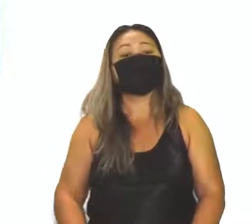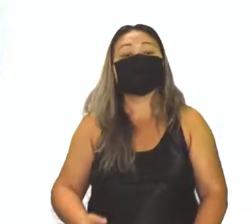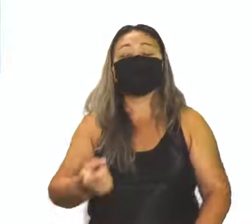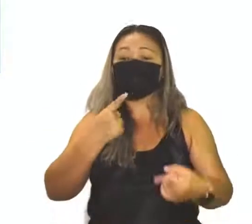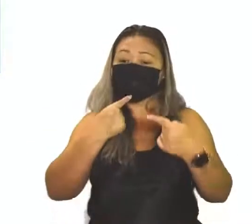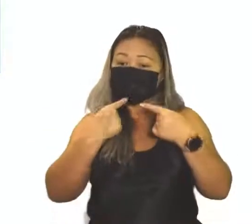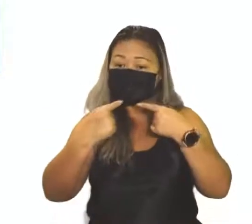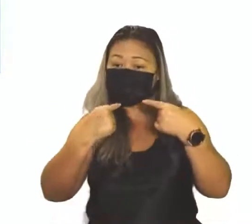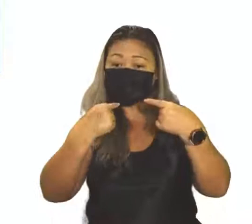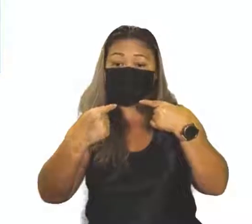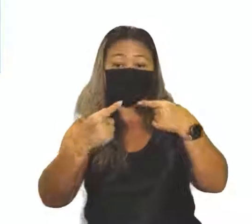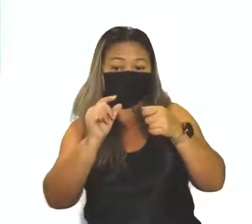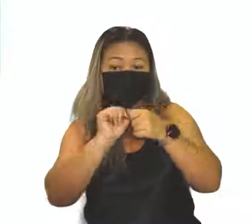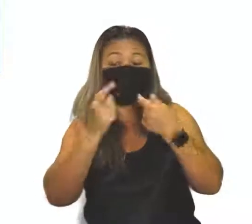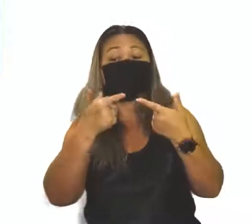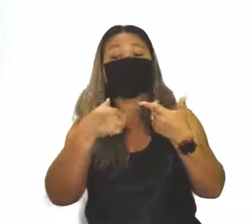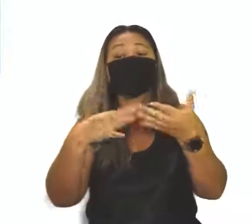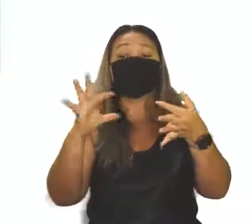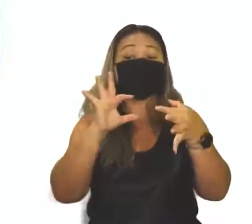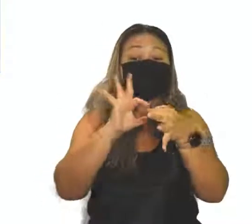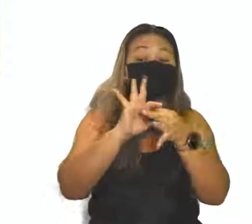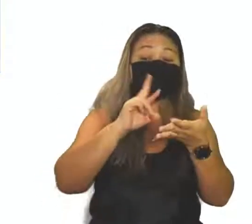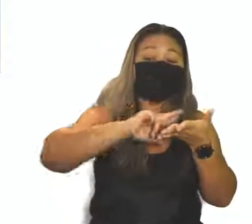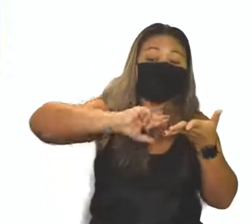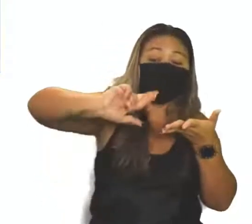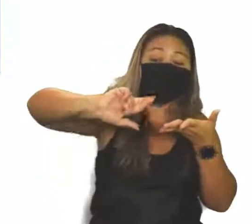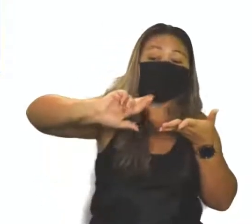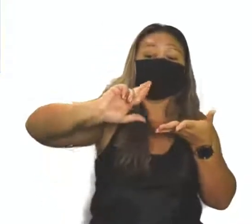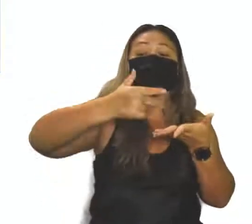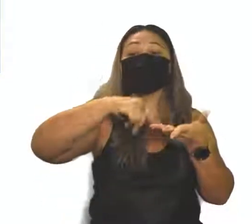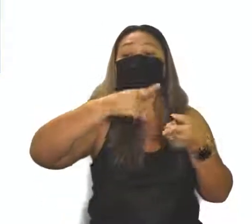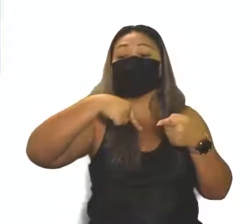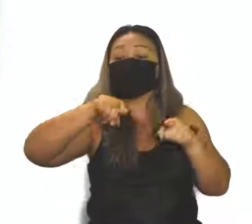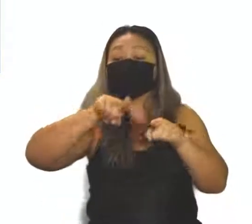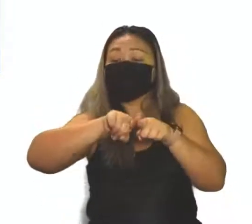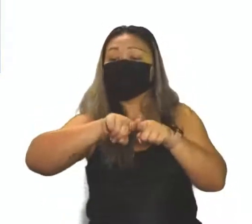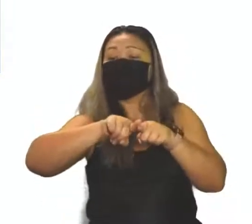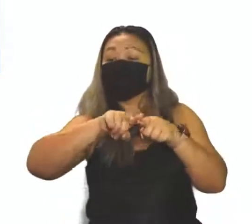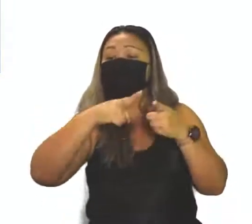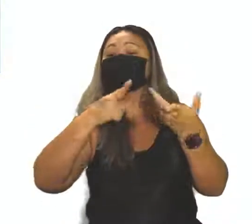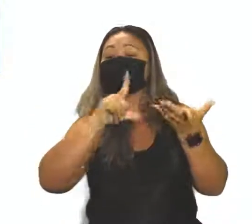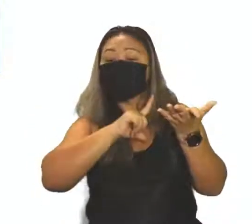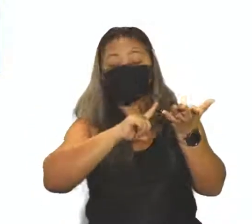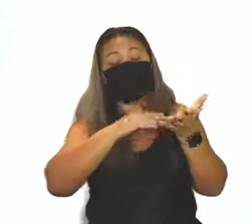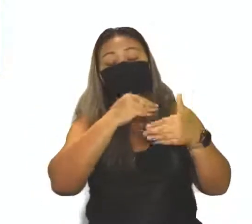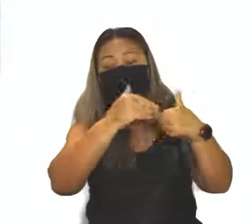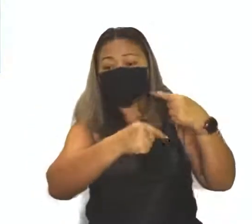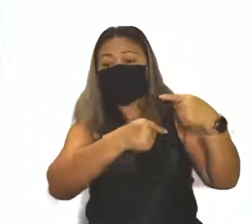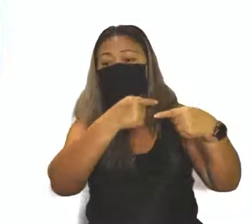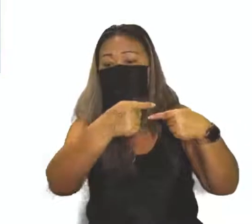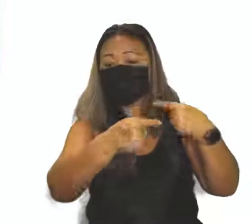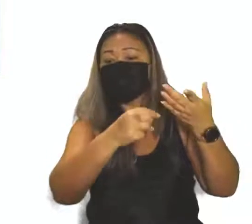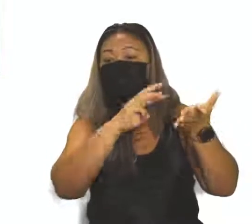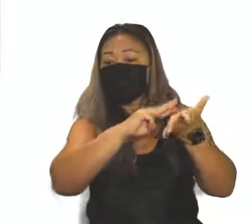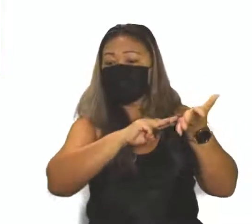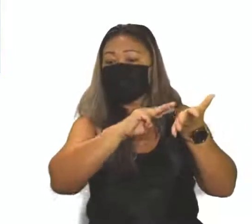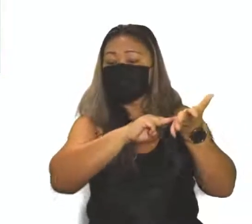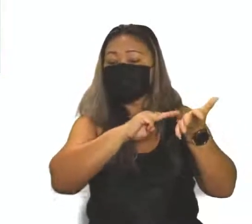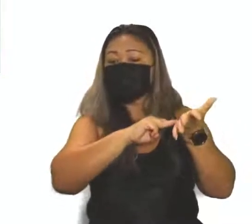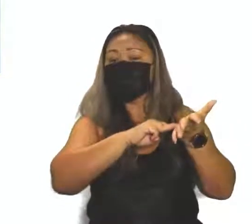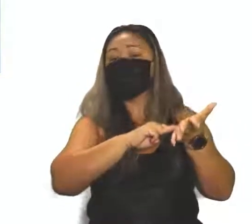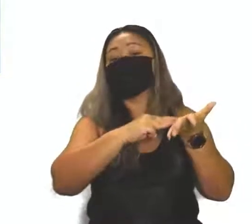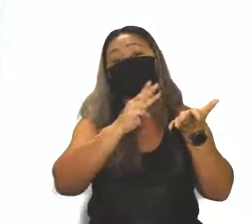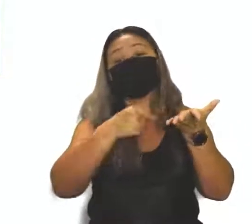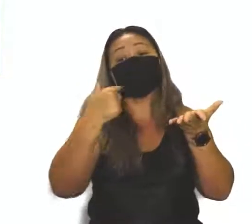com a religião, né, e filosofia. A filosofia também ela segue um método, um sistema, mas de filosofia